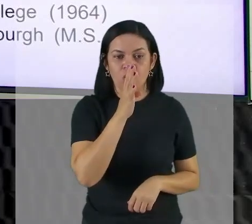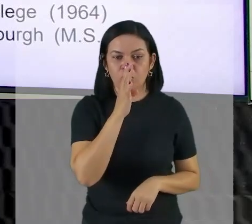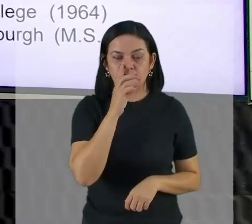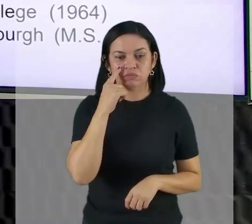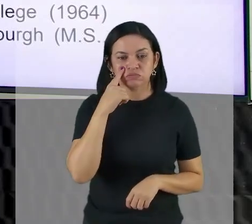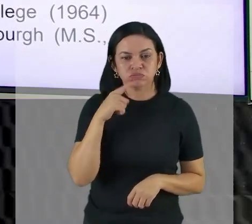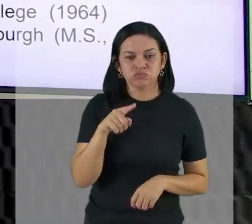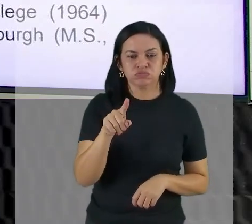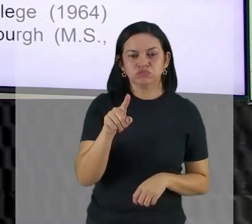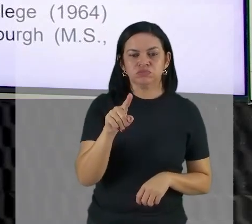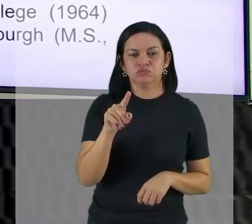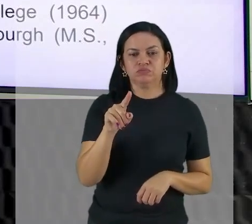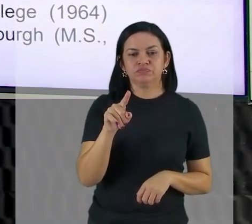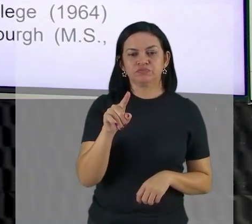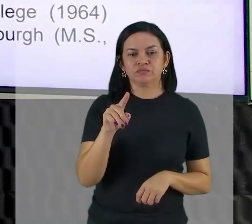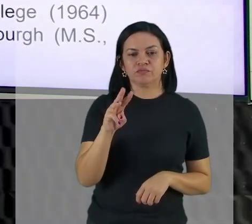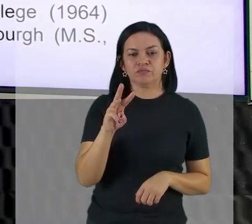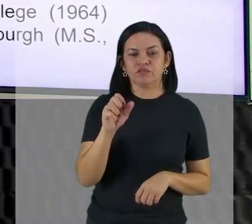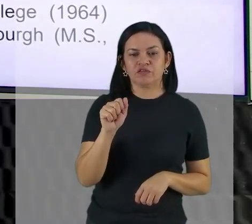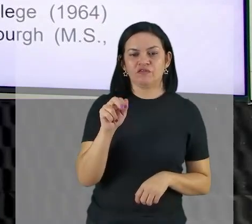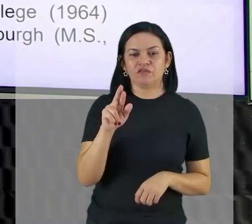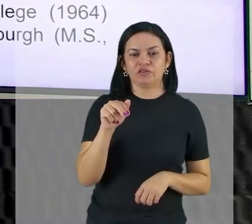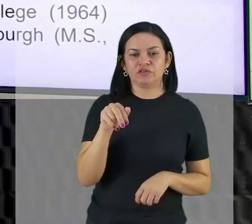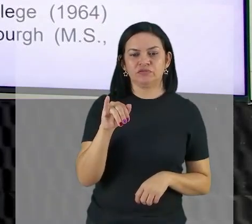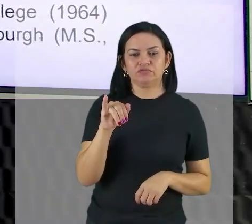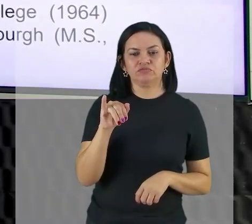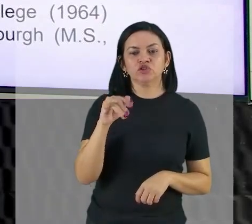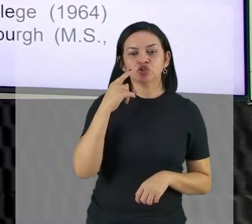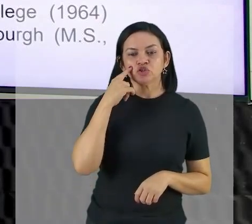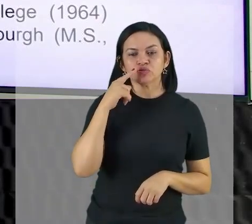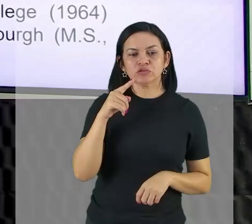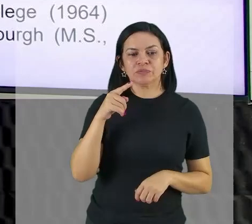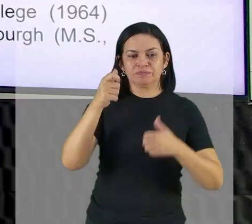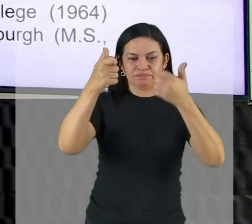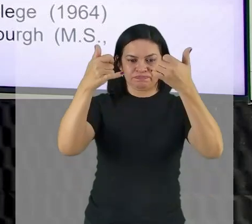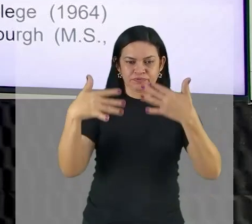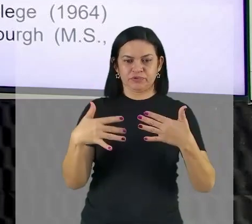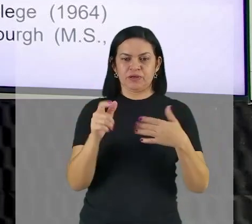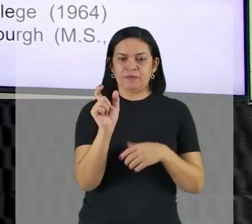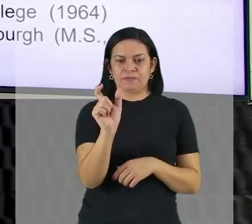Kenyan politician and environmental activist.